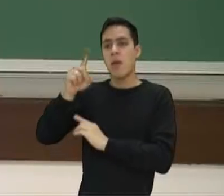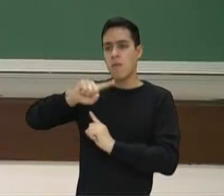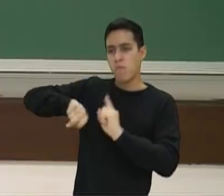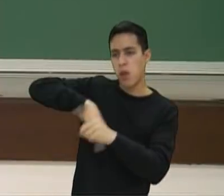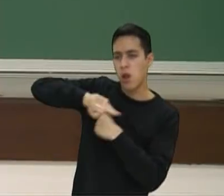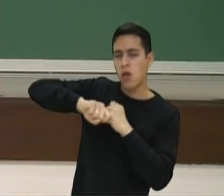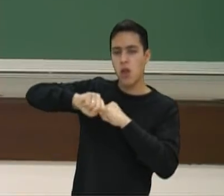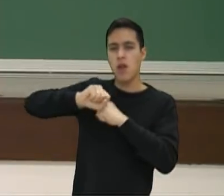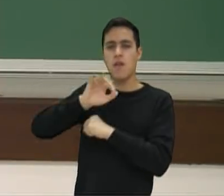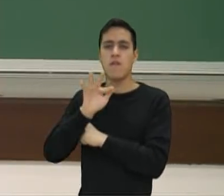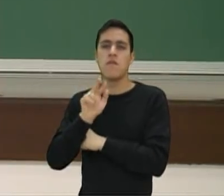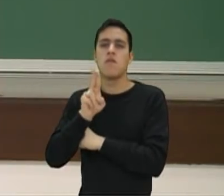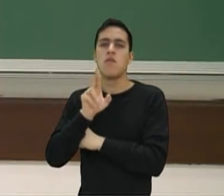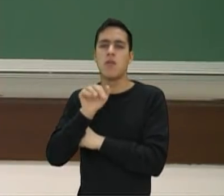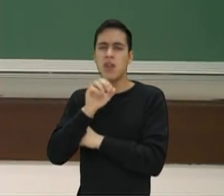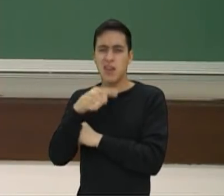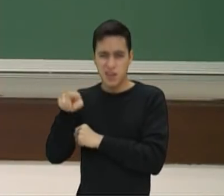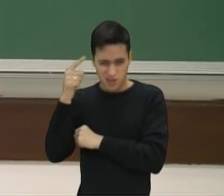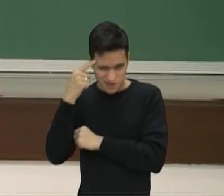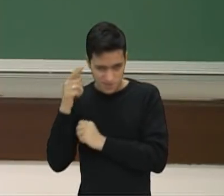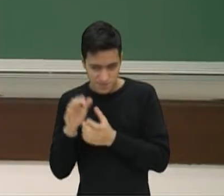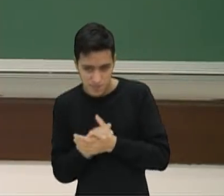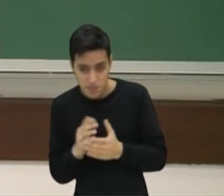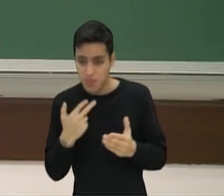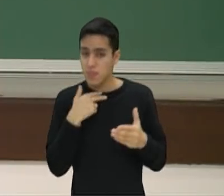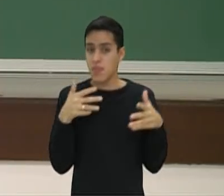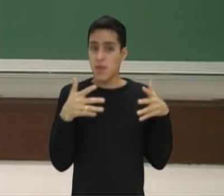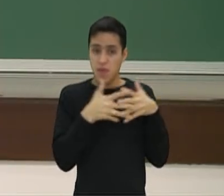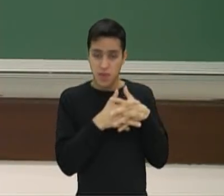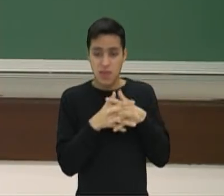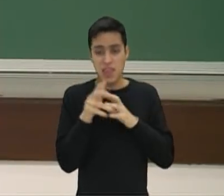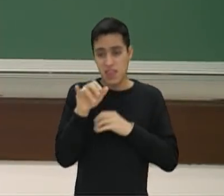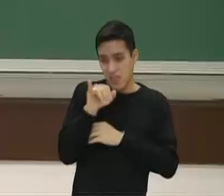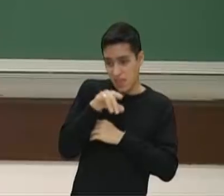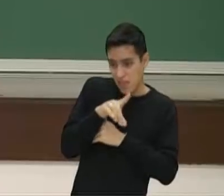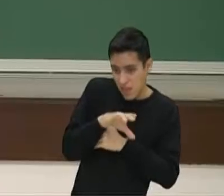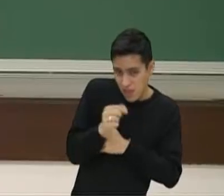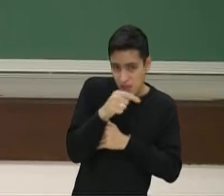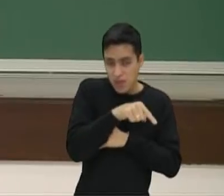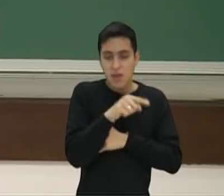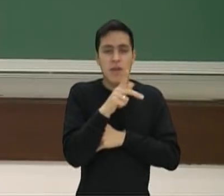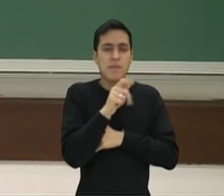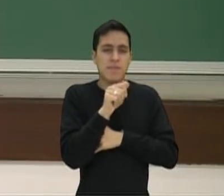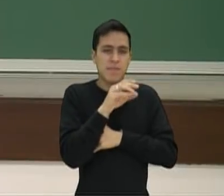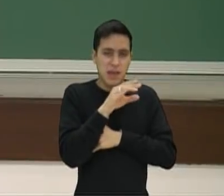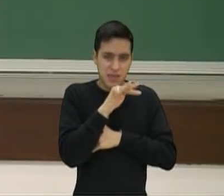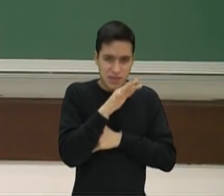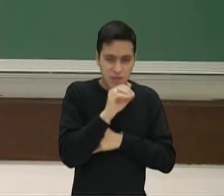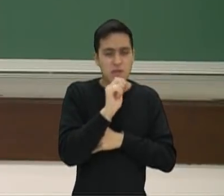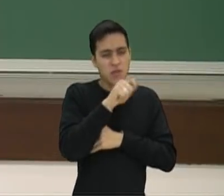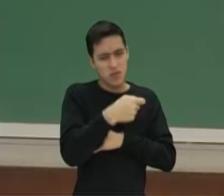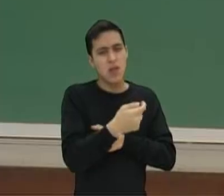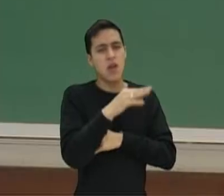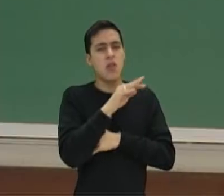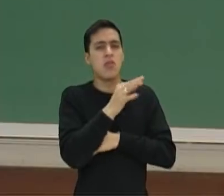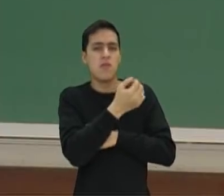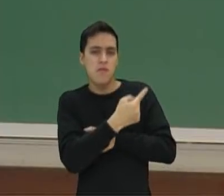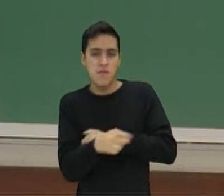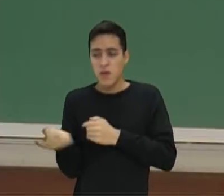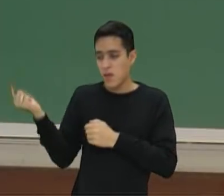Então, não confundam Oceano Índico e Pacífico, tufão.